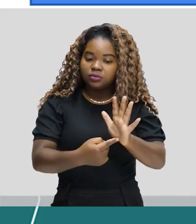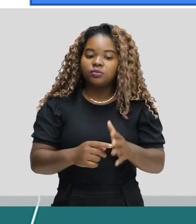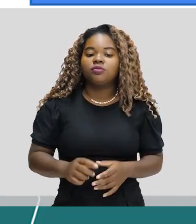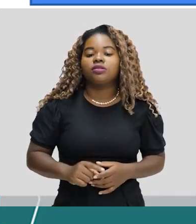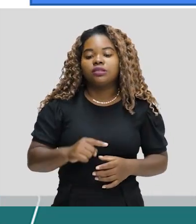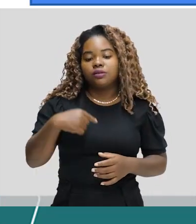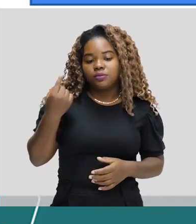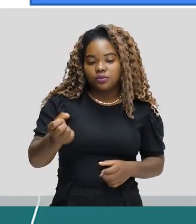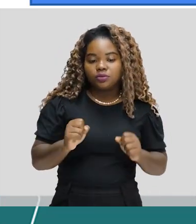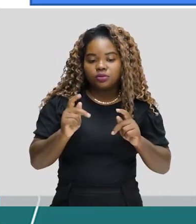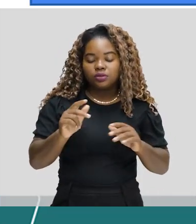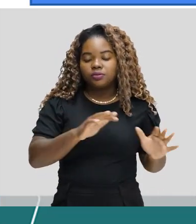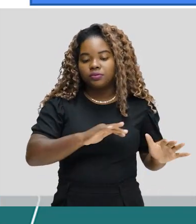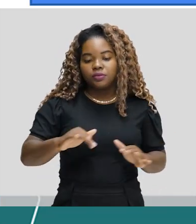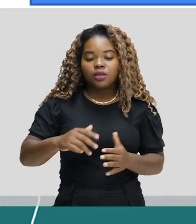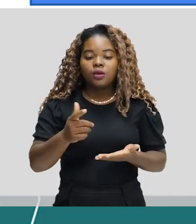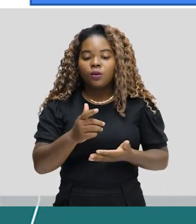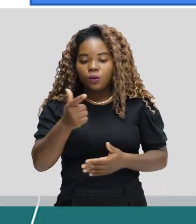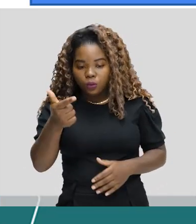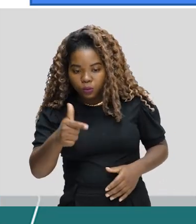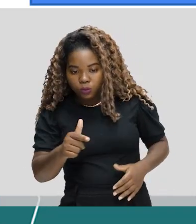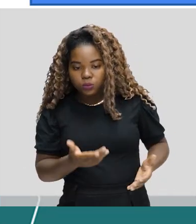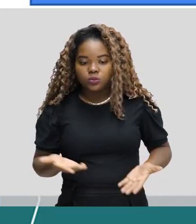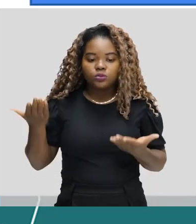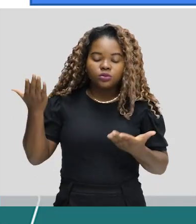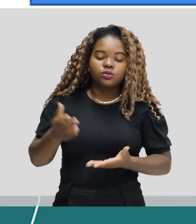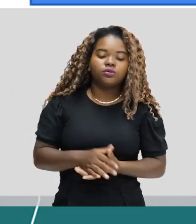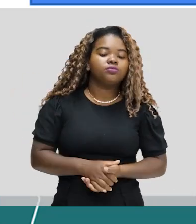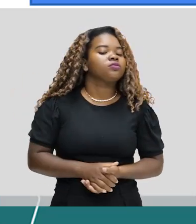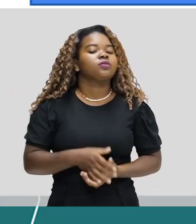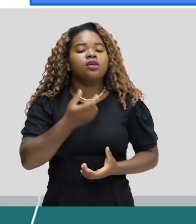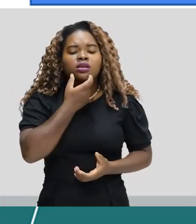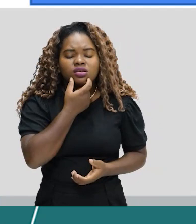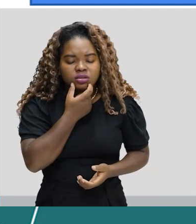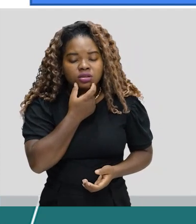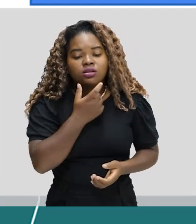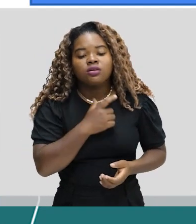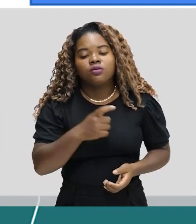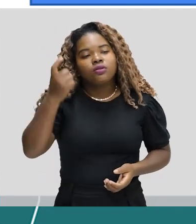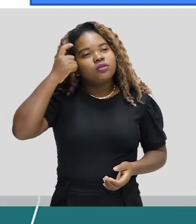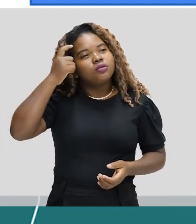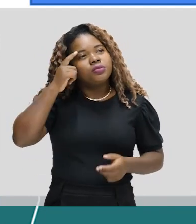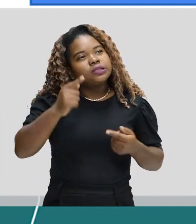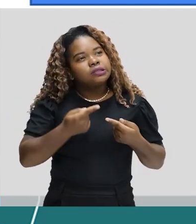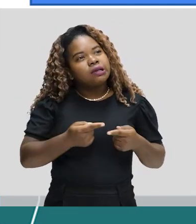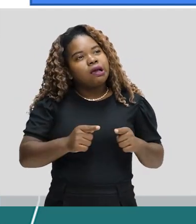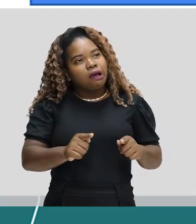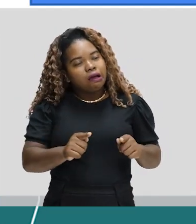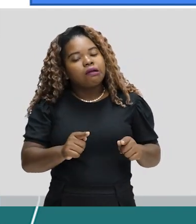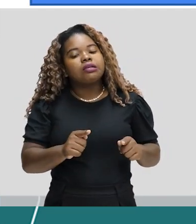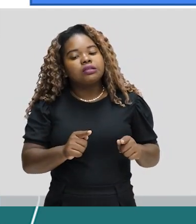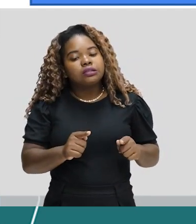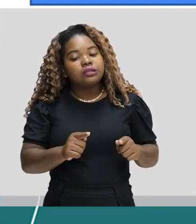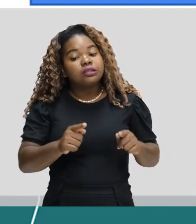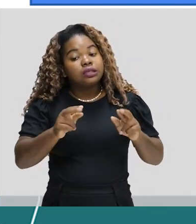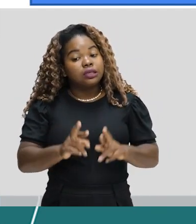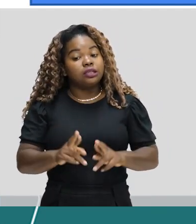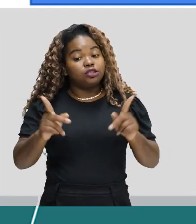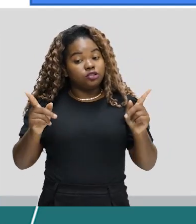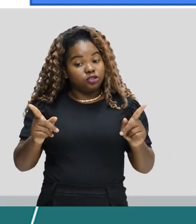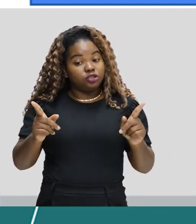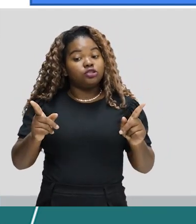are three common types of English numbers. Na língua inglesa, quando a gente pensa na gramática, e aqui é diferente